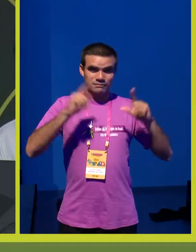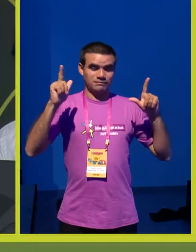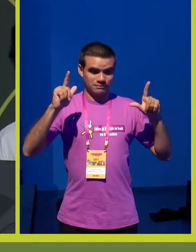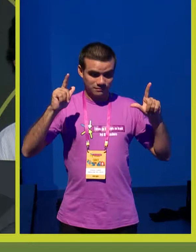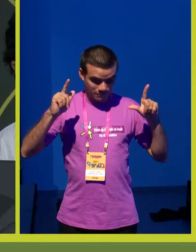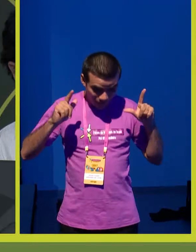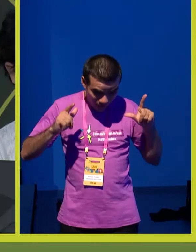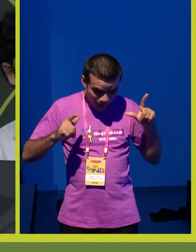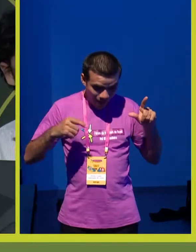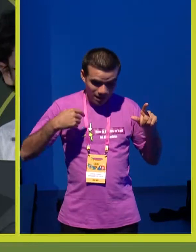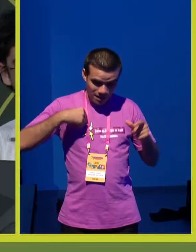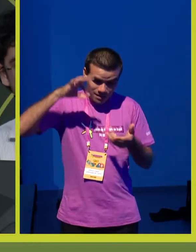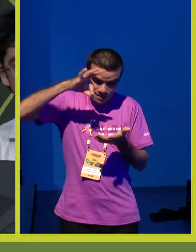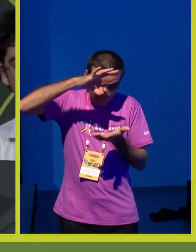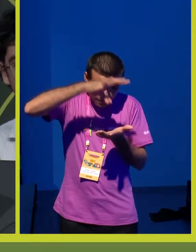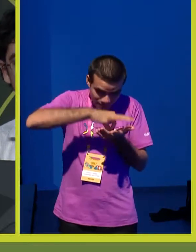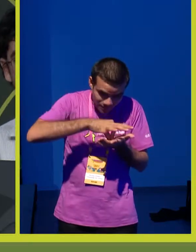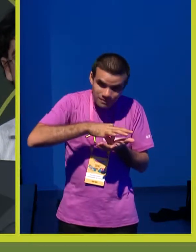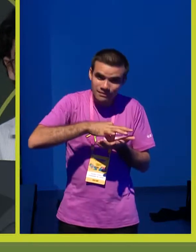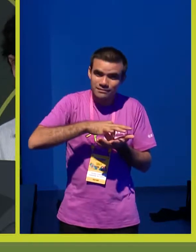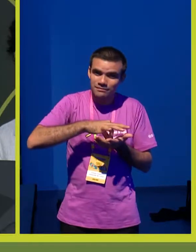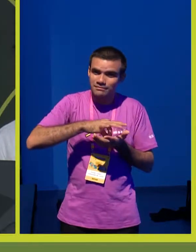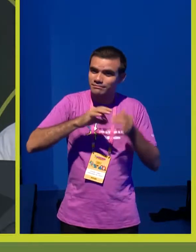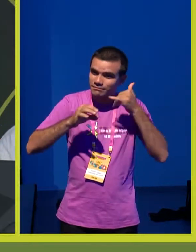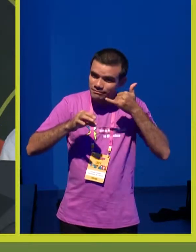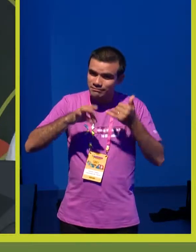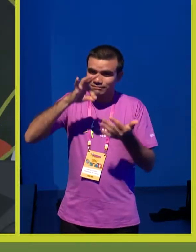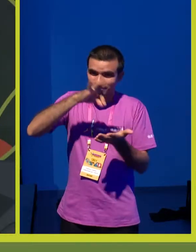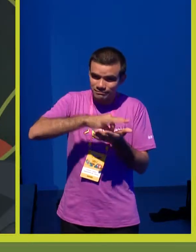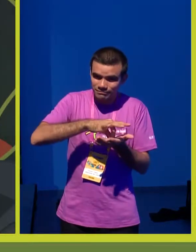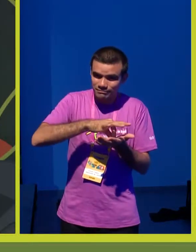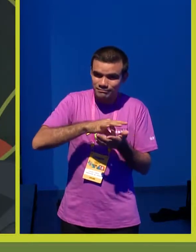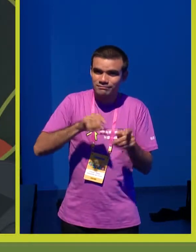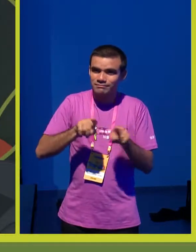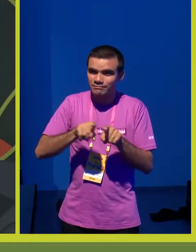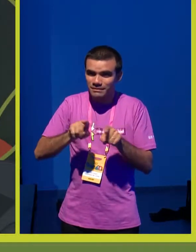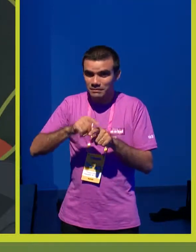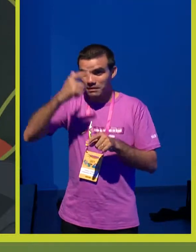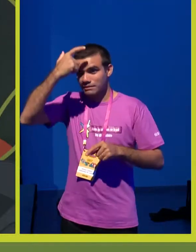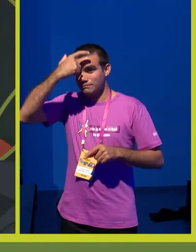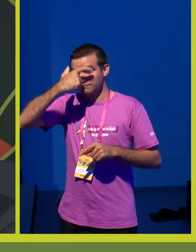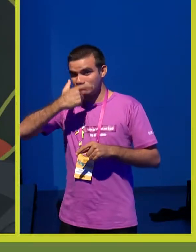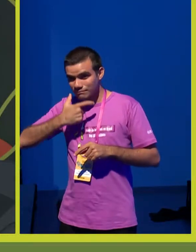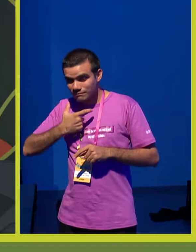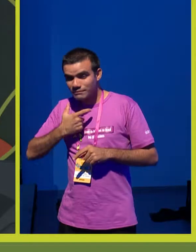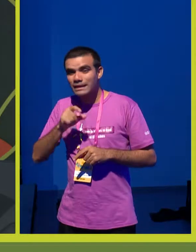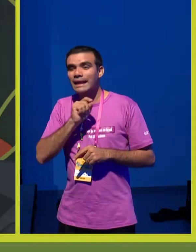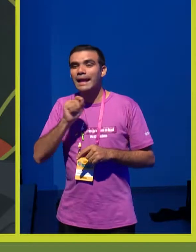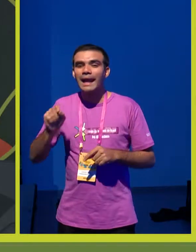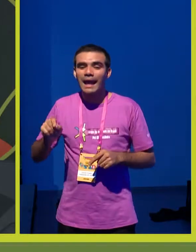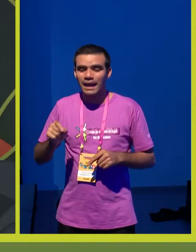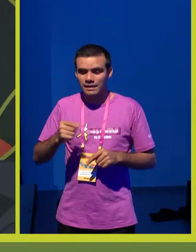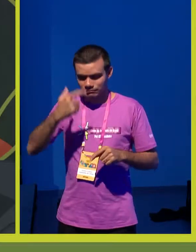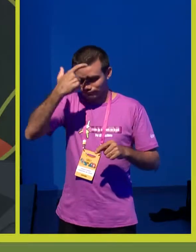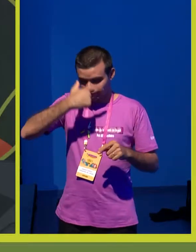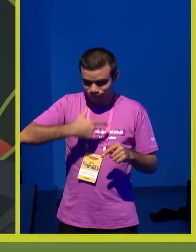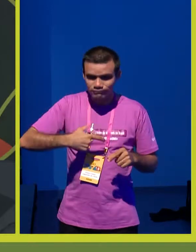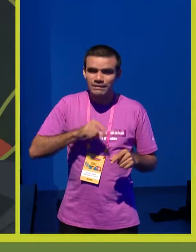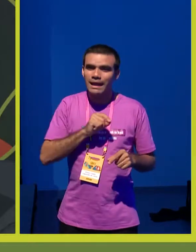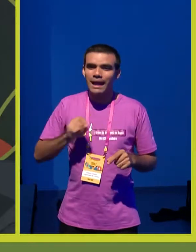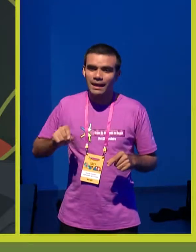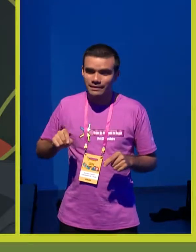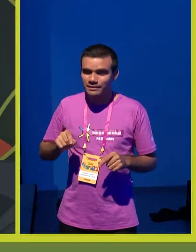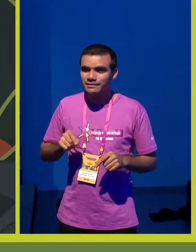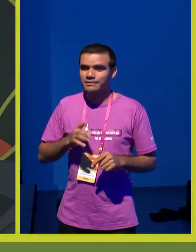que o celular está dizendo onde você está e ainda estão capturando a tua face e dizendo quem é o indivíduo que está em tal